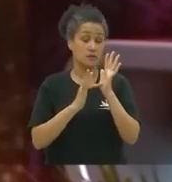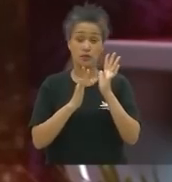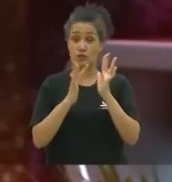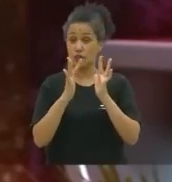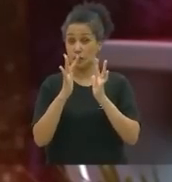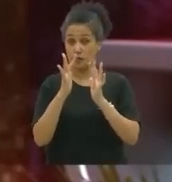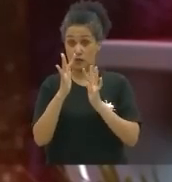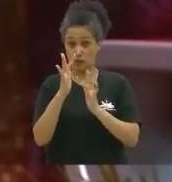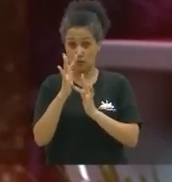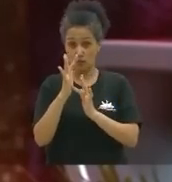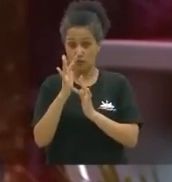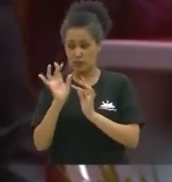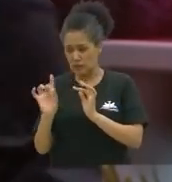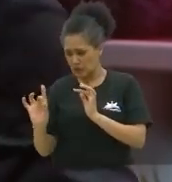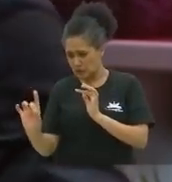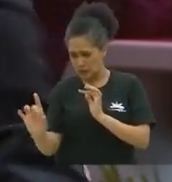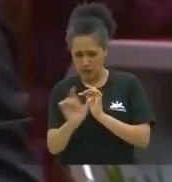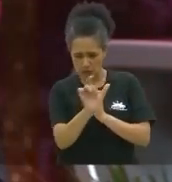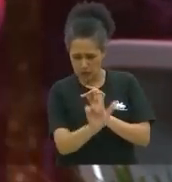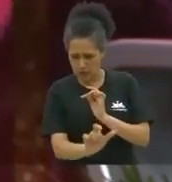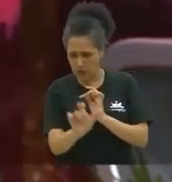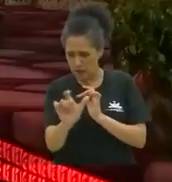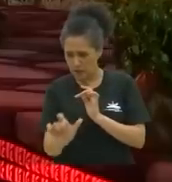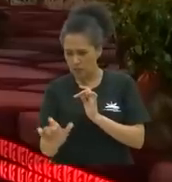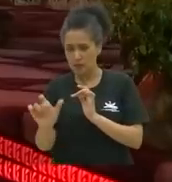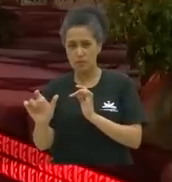nos irmãos,